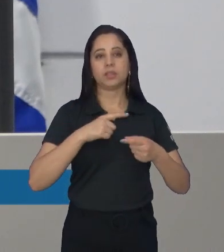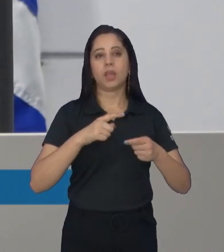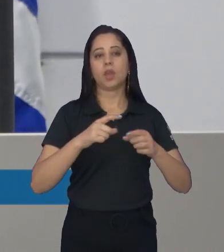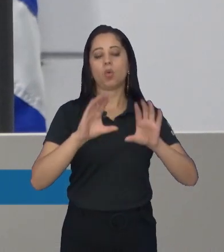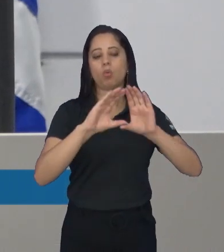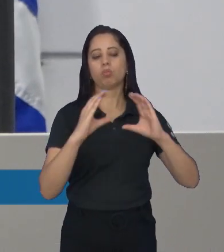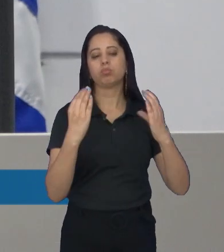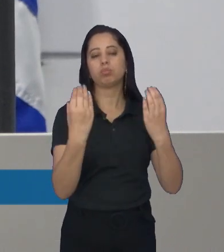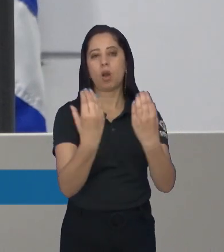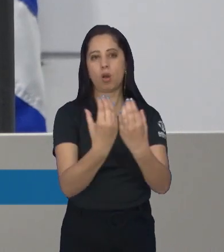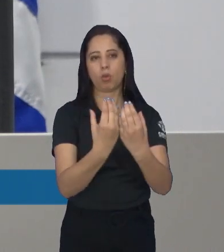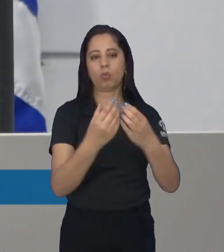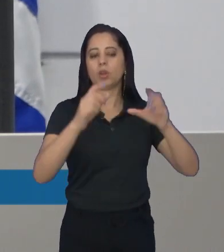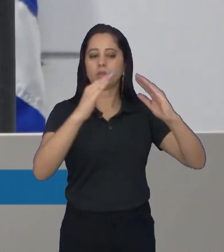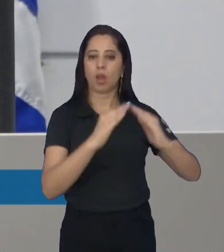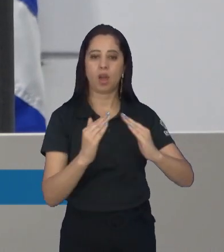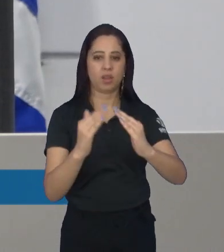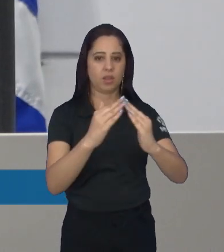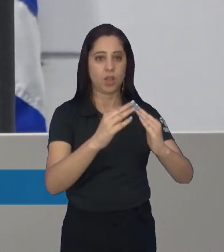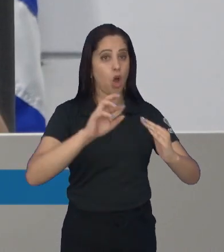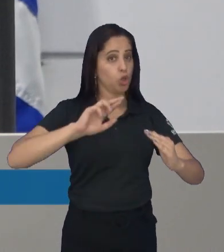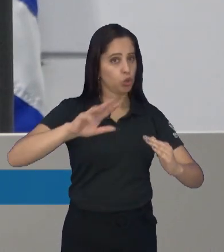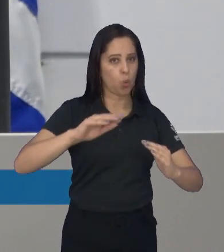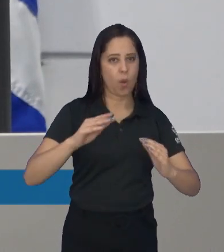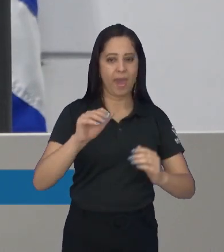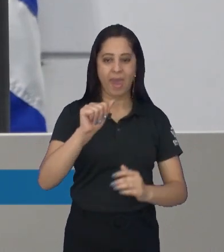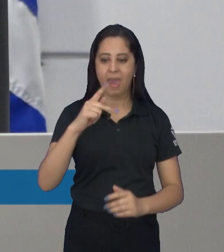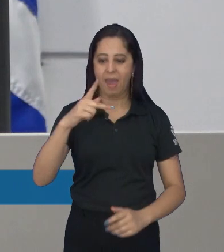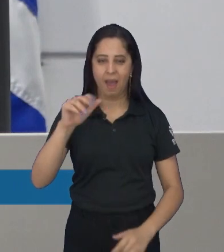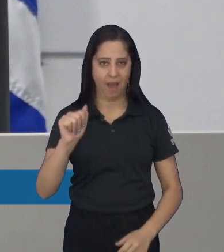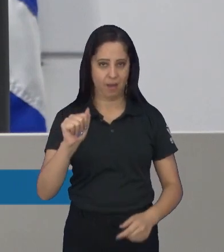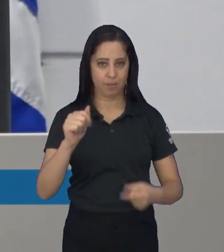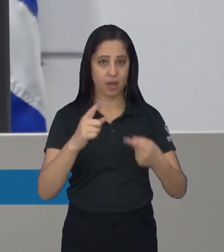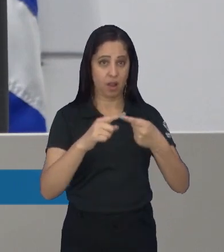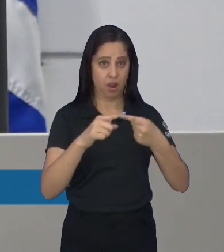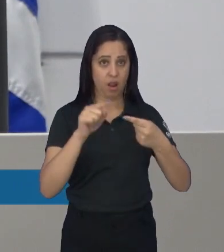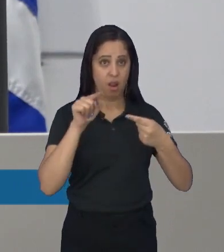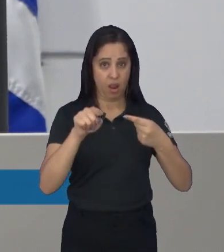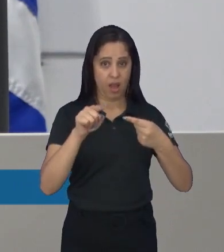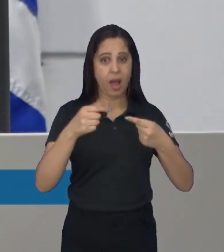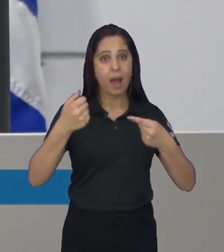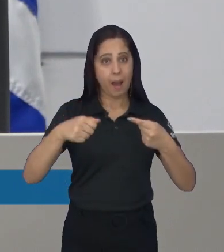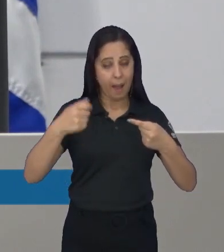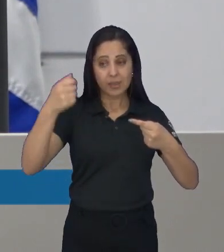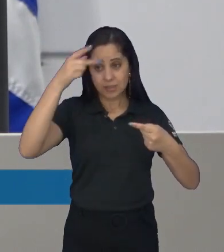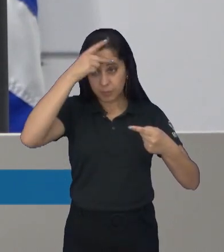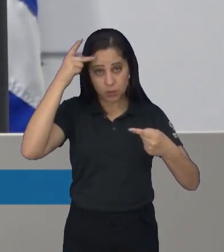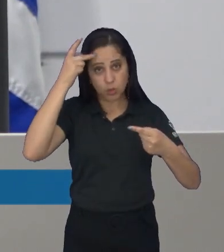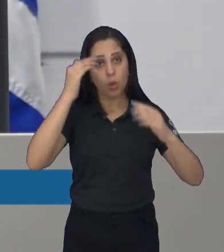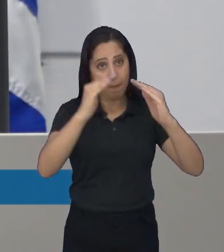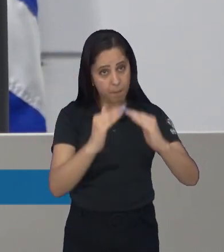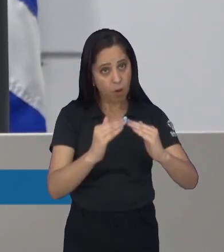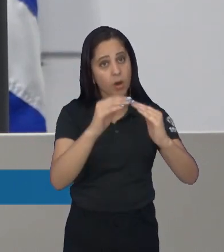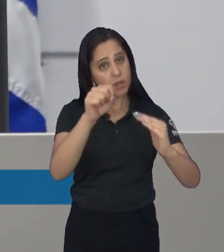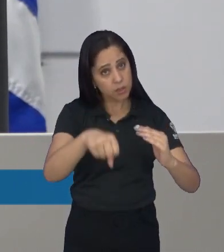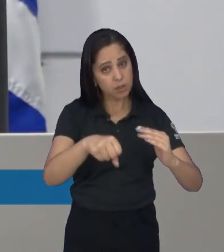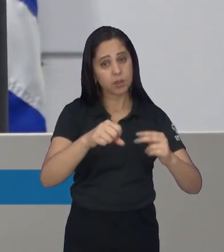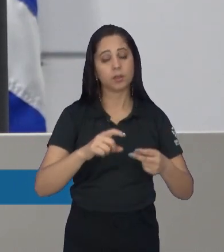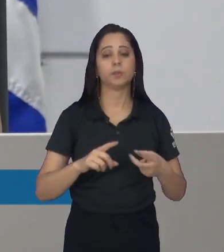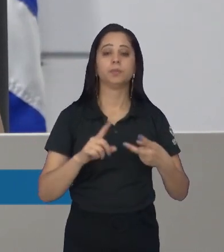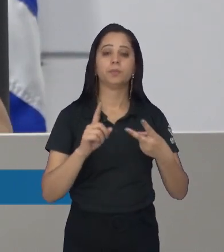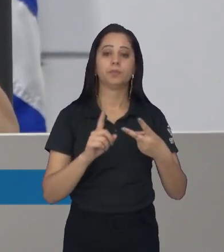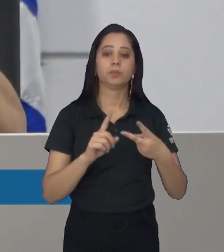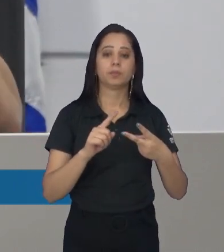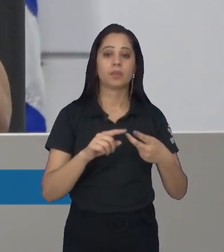então a área urbana não é a apa ele é um núcleo ele precisa de serviço as pessoas moram ali elas precisam de serviço